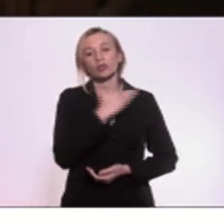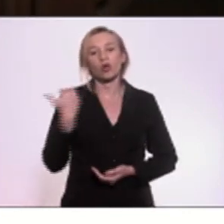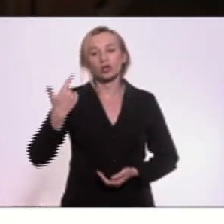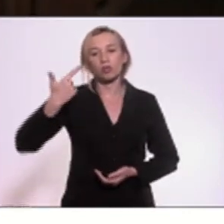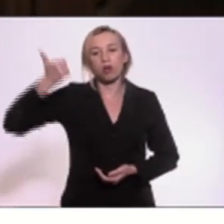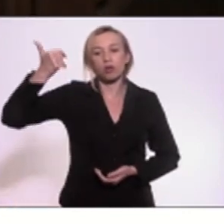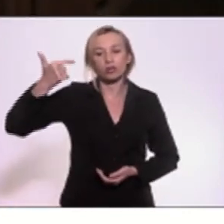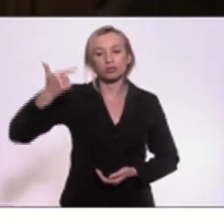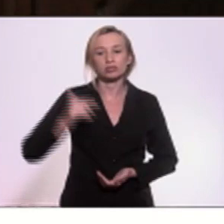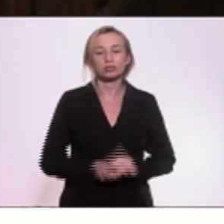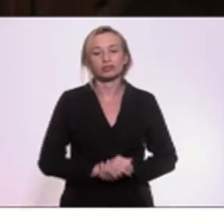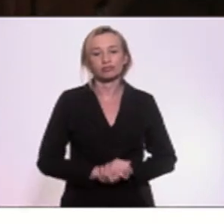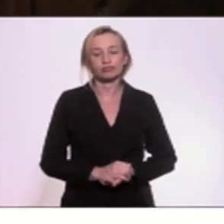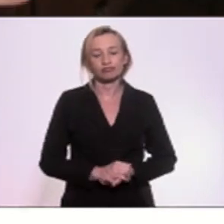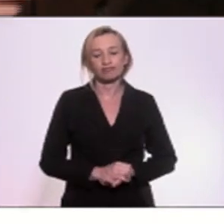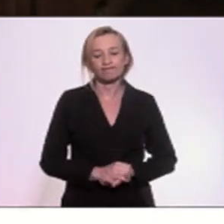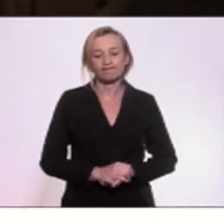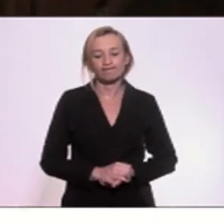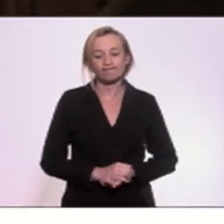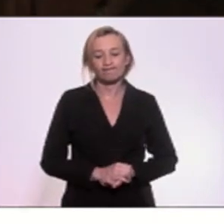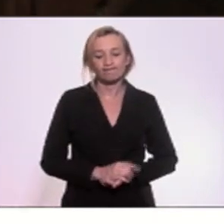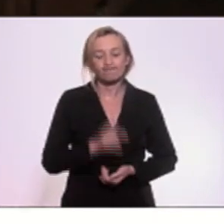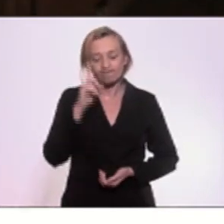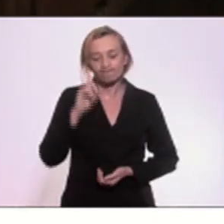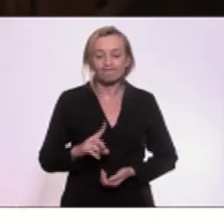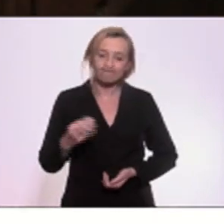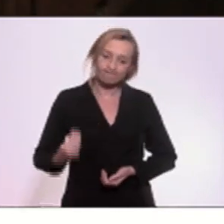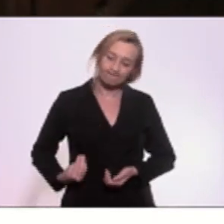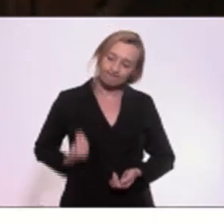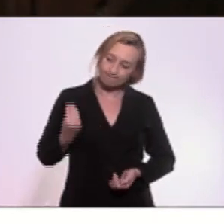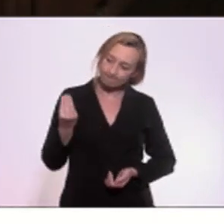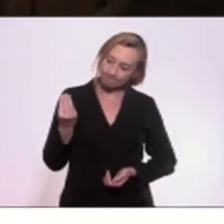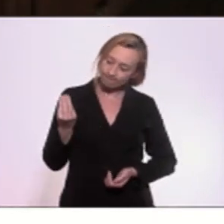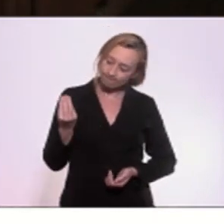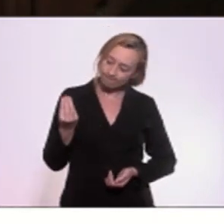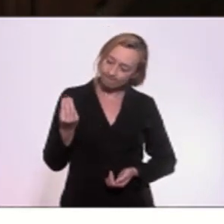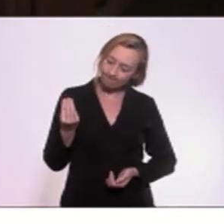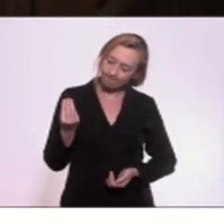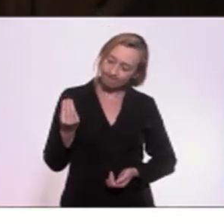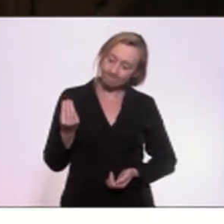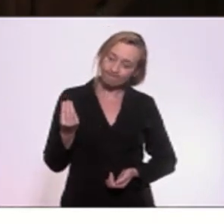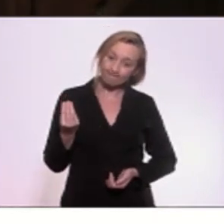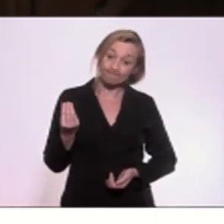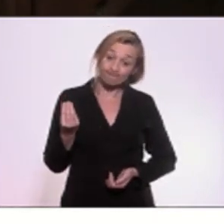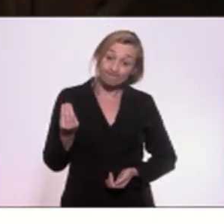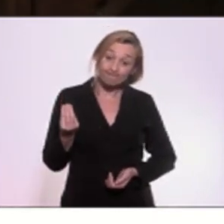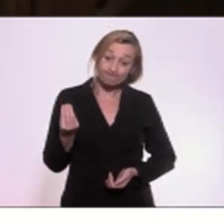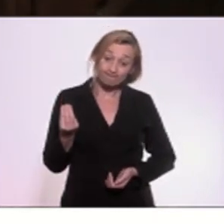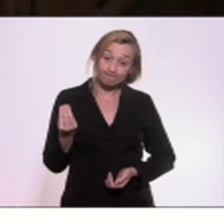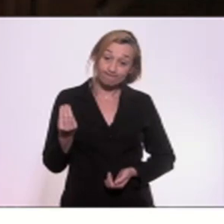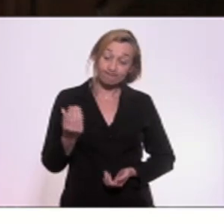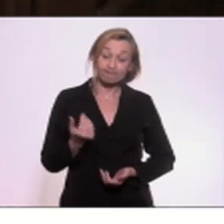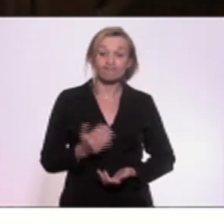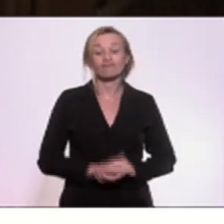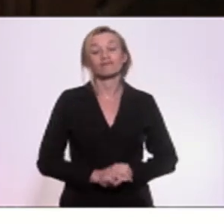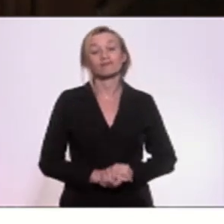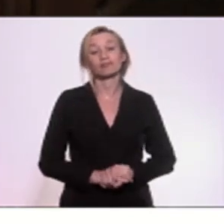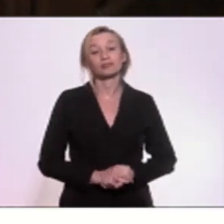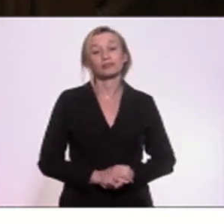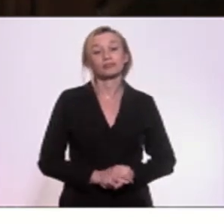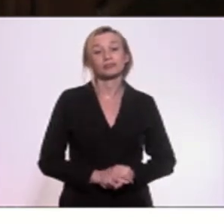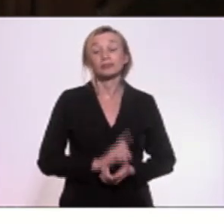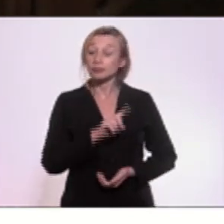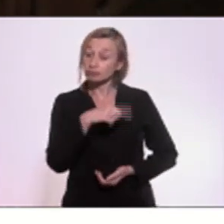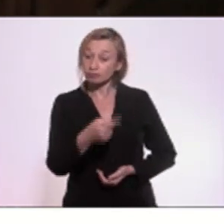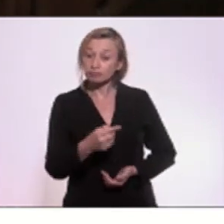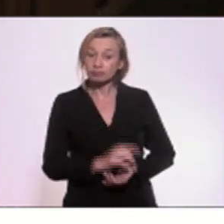ontem. Portanto, o direito à vida, esse direito absolutamente inalienável e fundamental, e basilar para todos os outros, porque sem